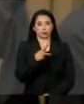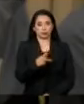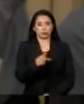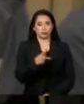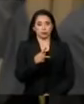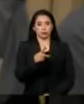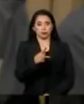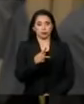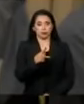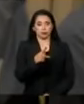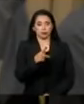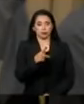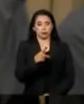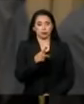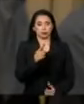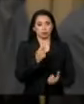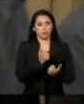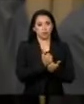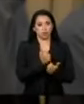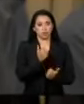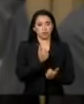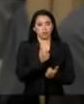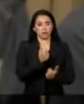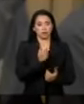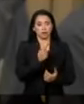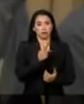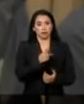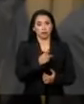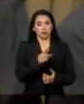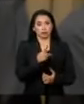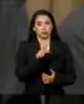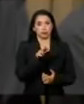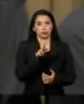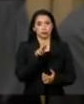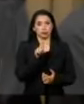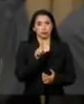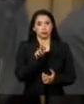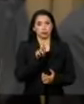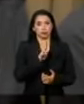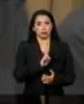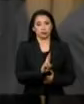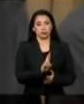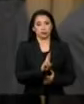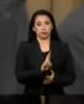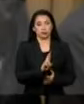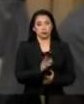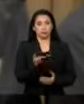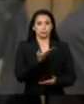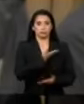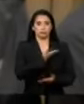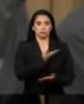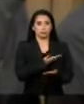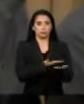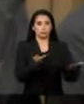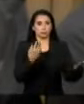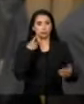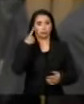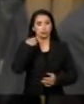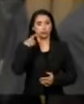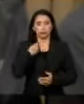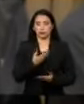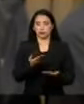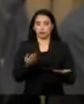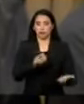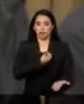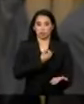Procurador-Geral da República, substituto, né? Subprocurador-Geral da República, colegas, advogados aqui presentes,